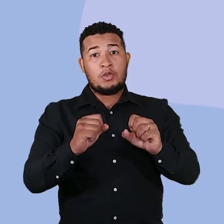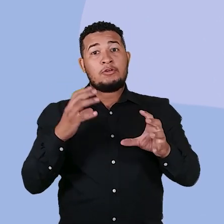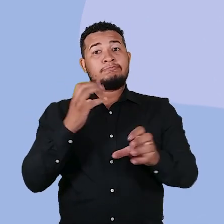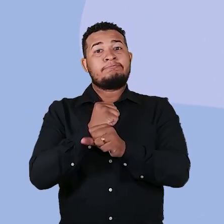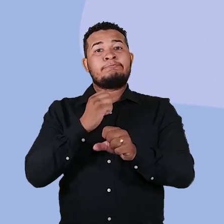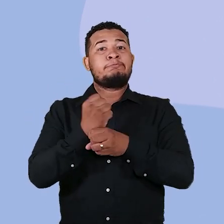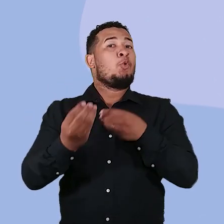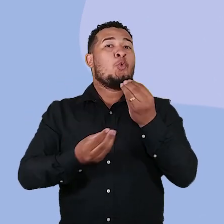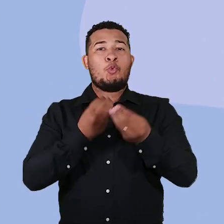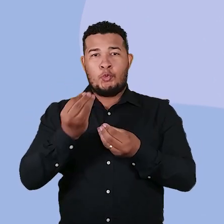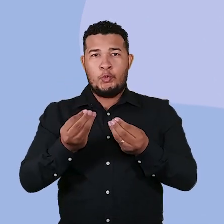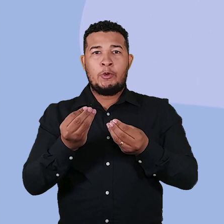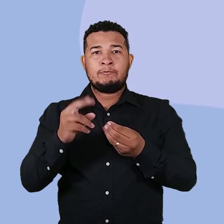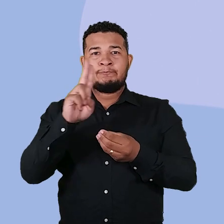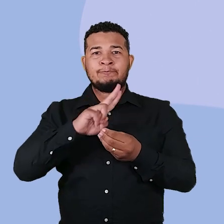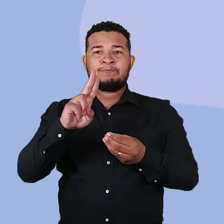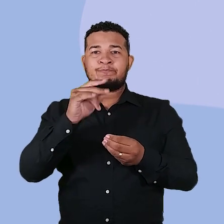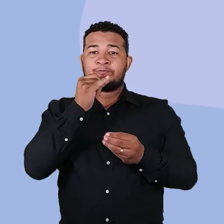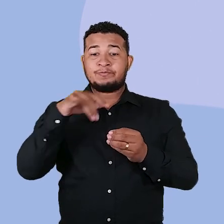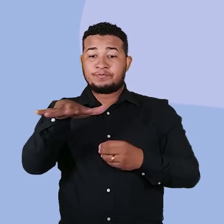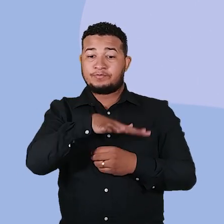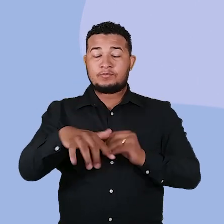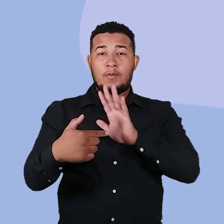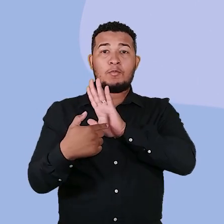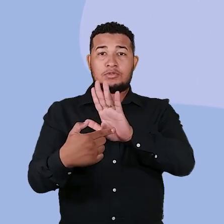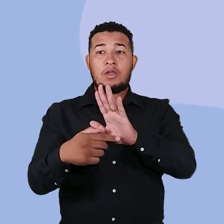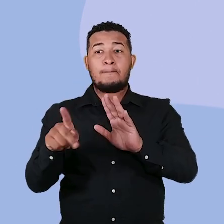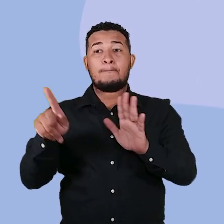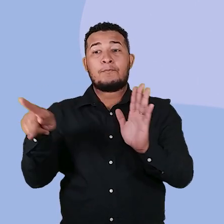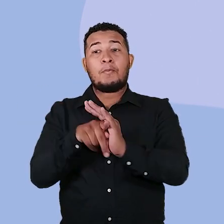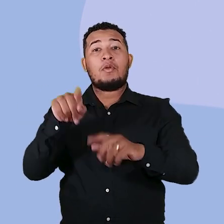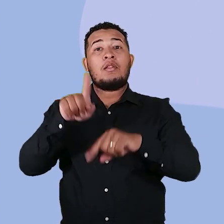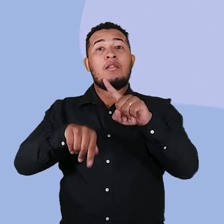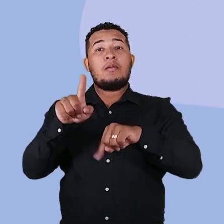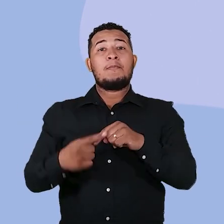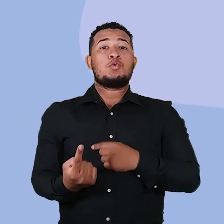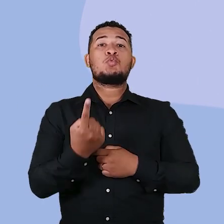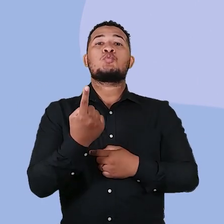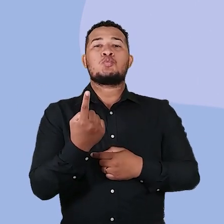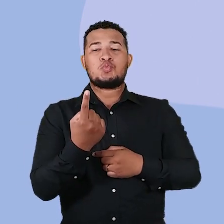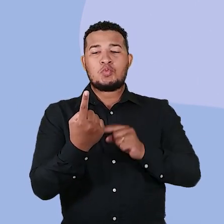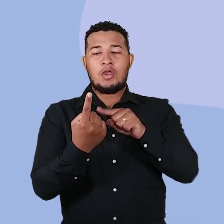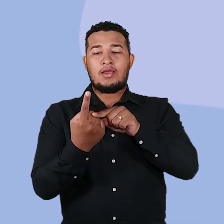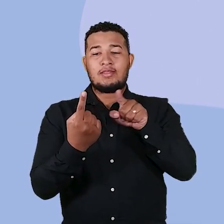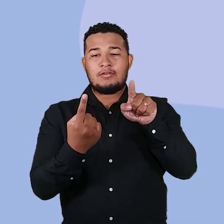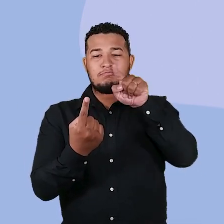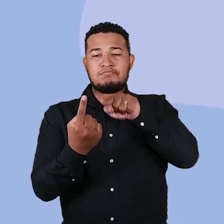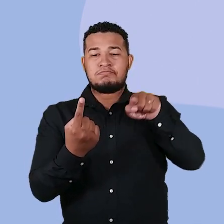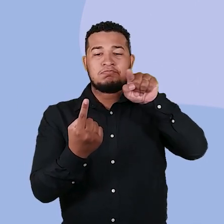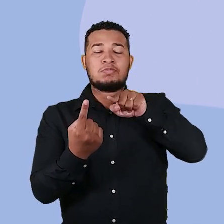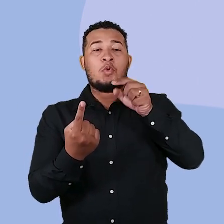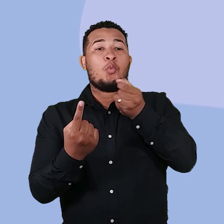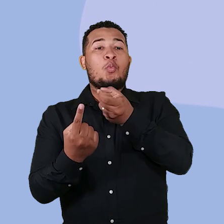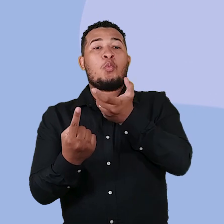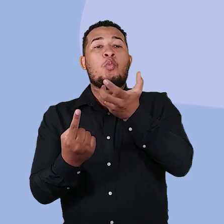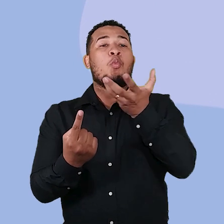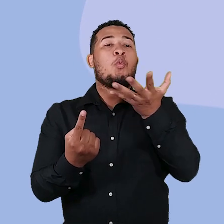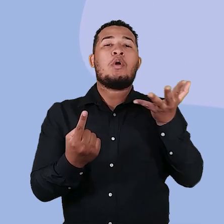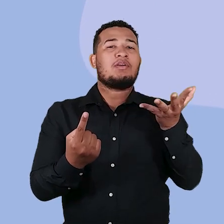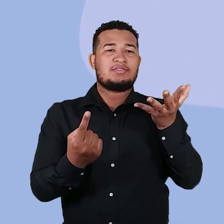possibilidades pode ser calculada pelo espaço amostral de um elemento i